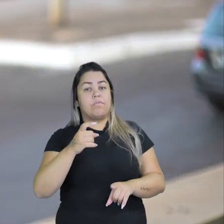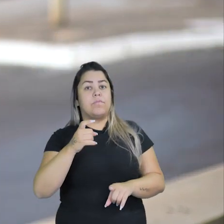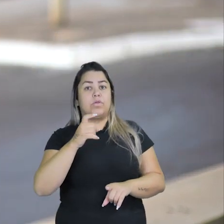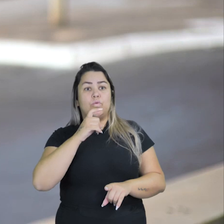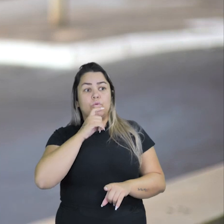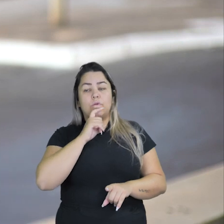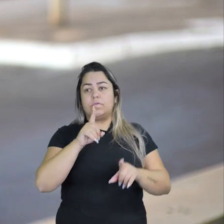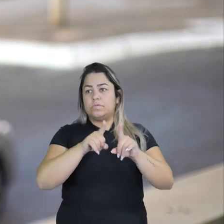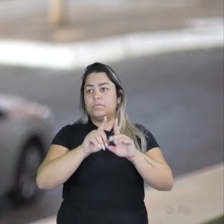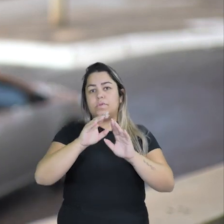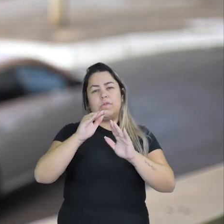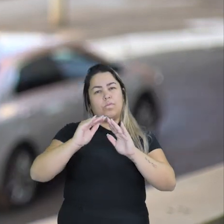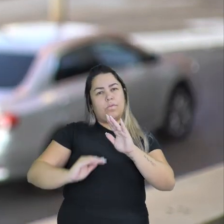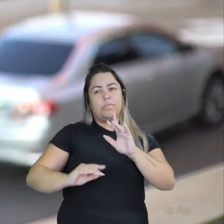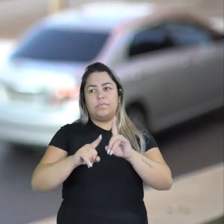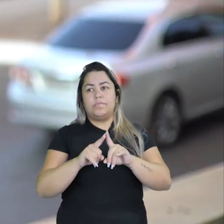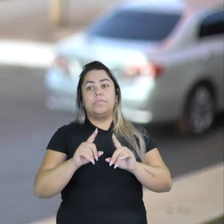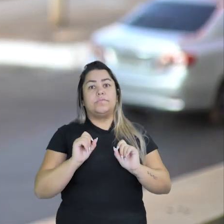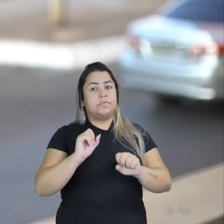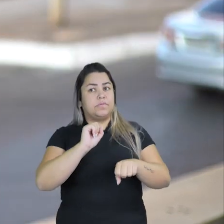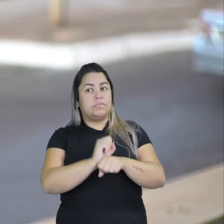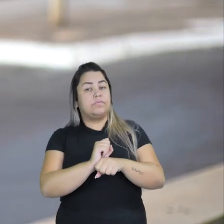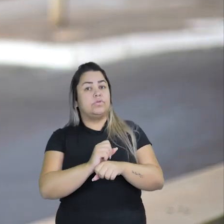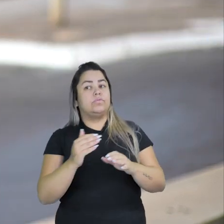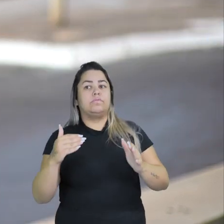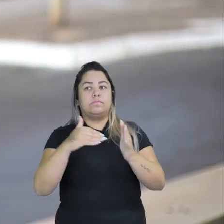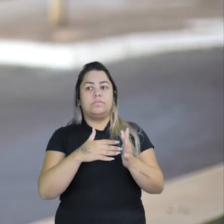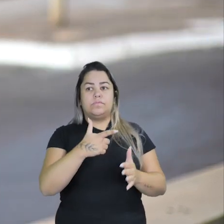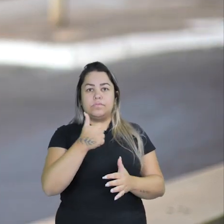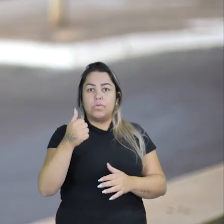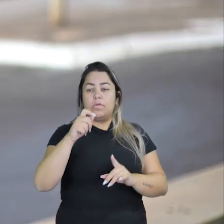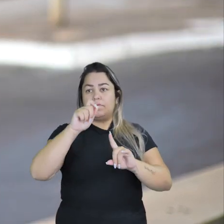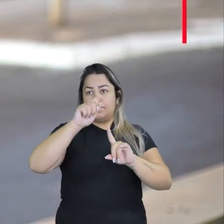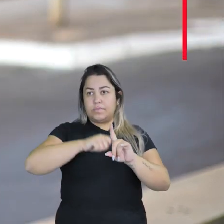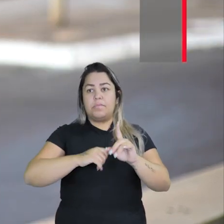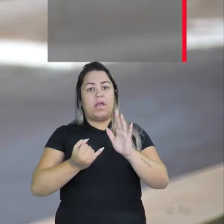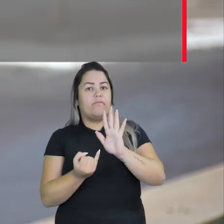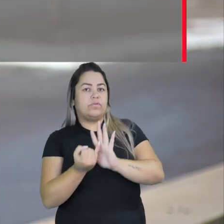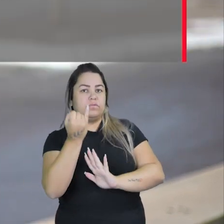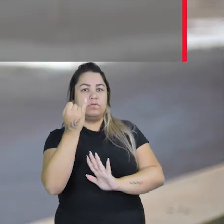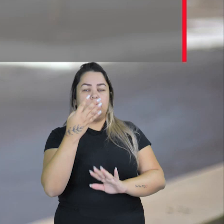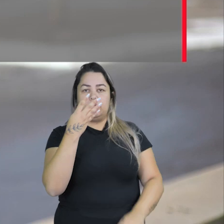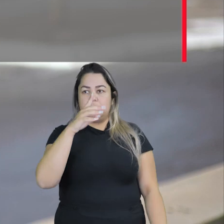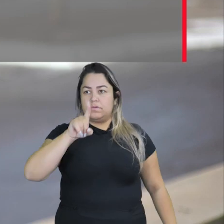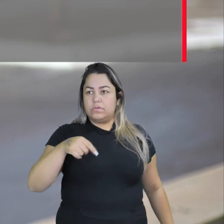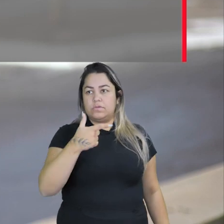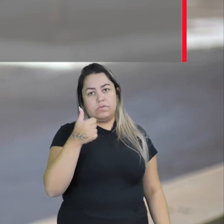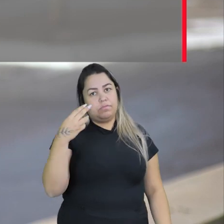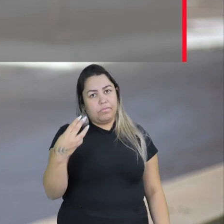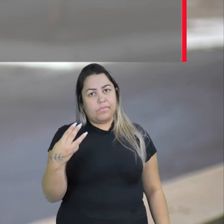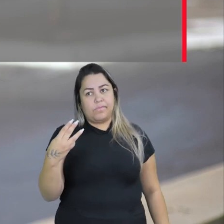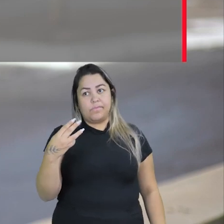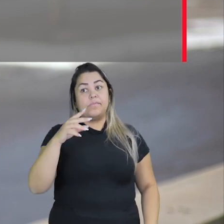0,21% em junho, uma baixa em relação ao que esperava o mercado. E olha, nos últimos 12 meses, a inflação